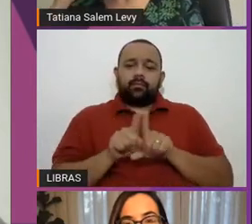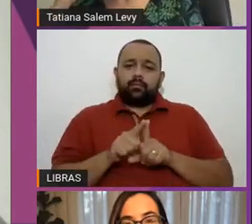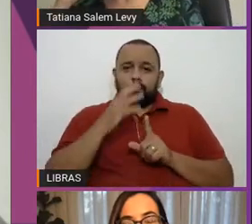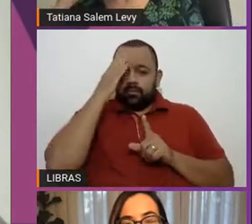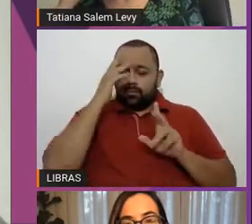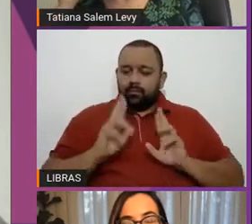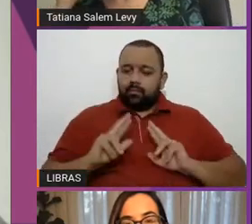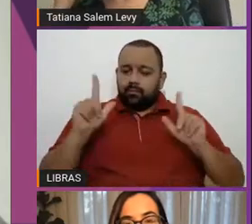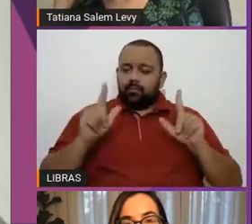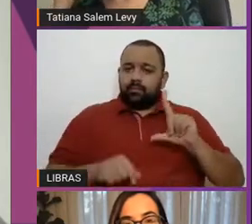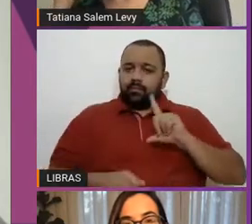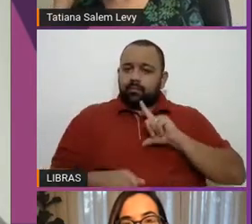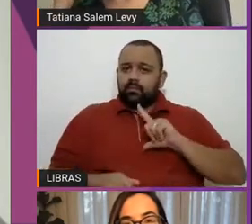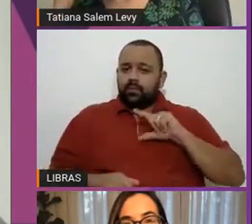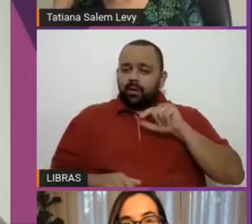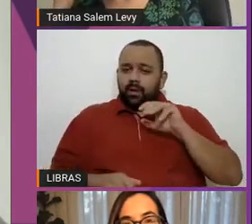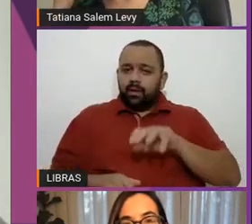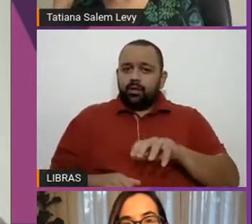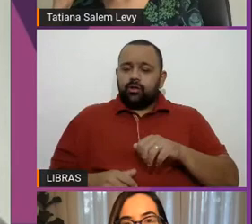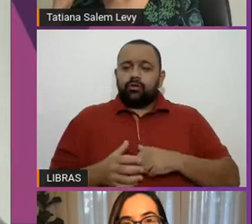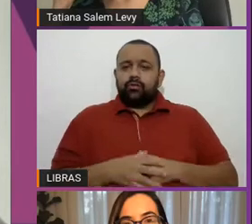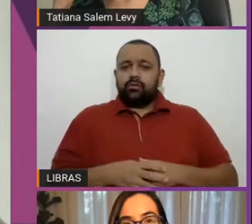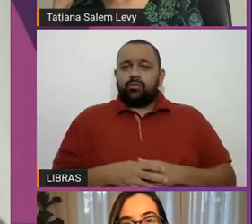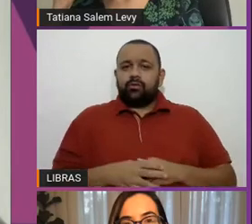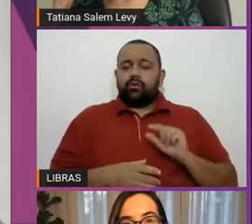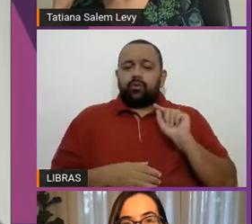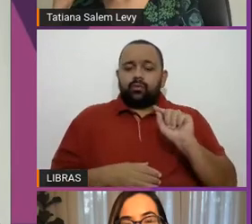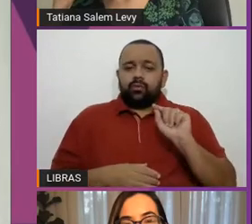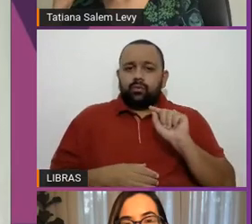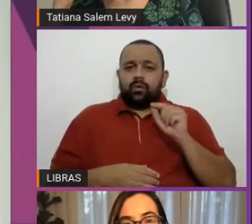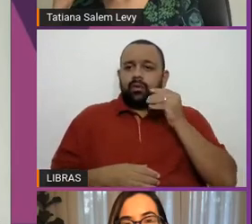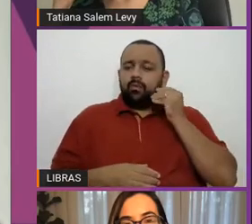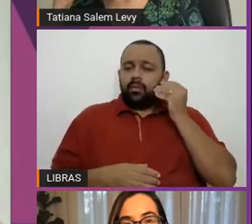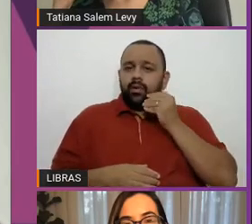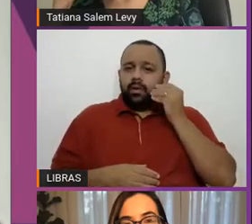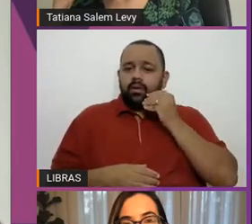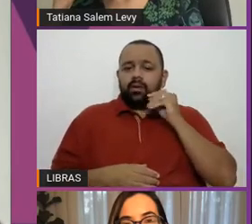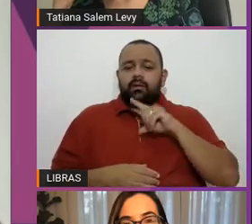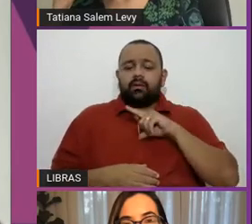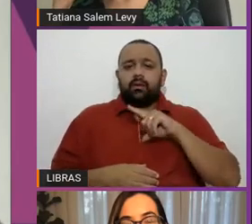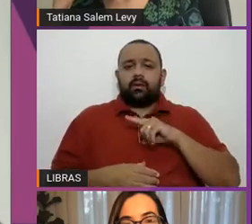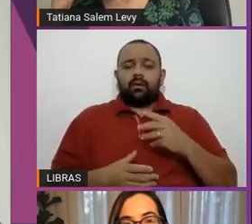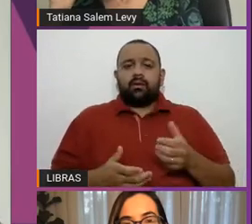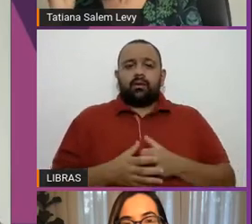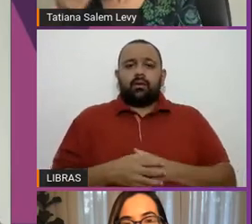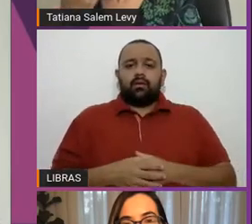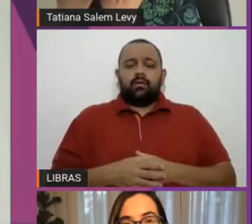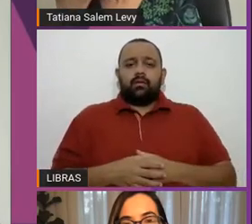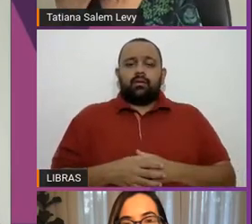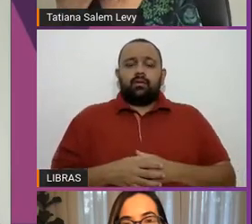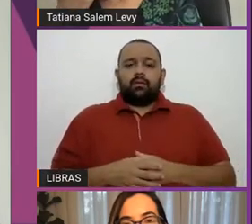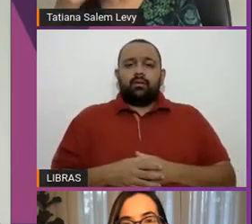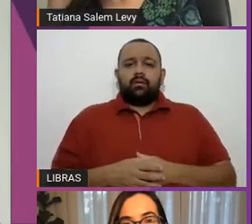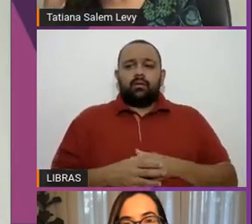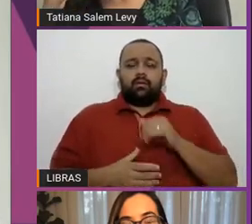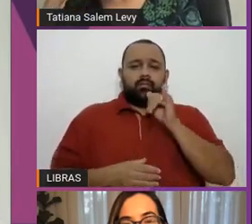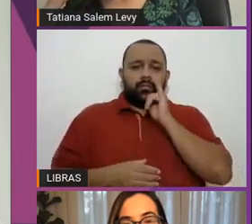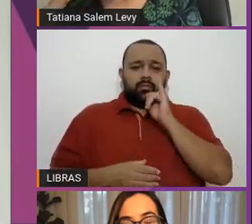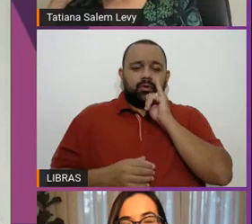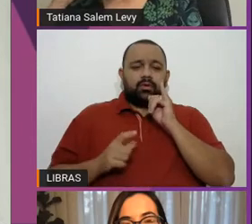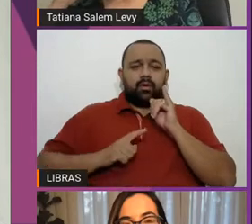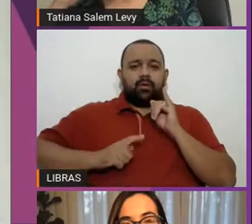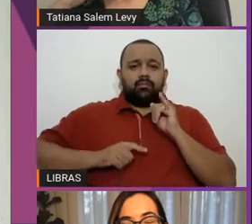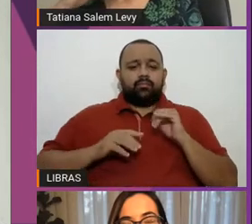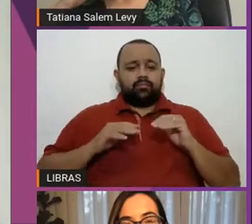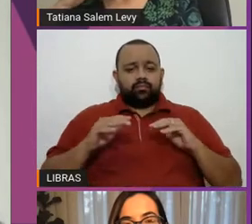sim de essa experiência que foi lado tem momentos históricos